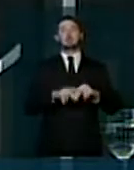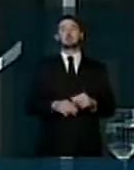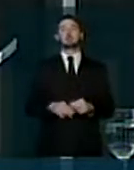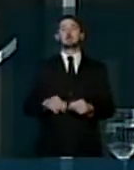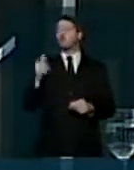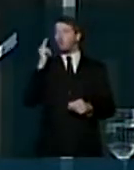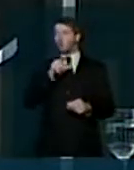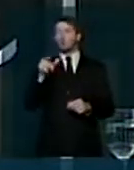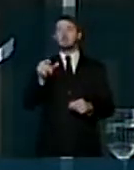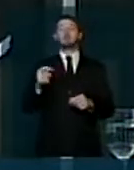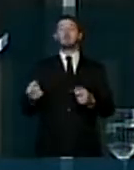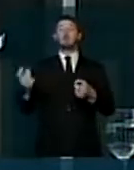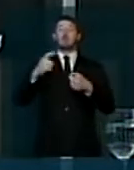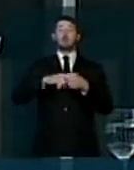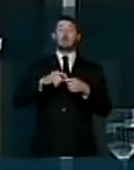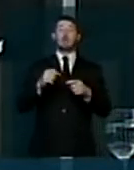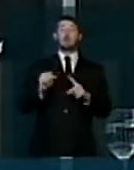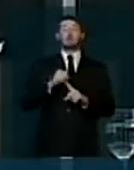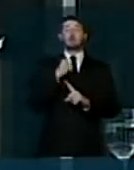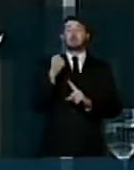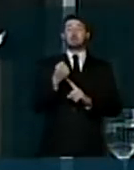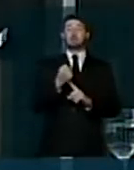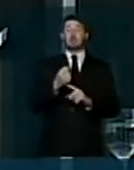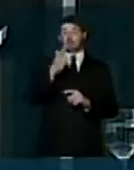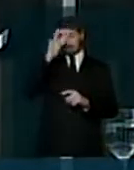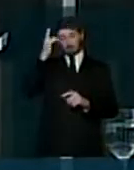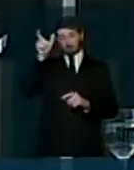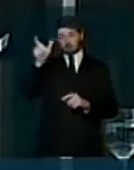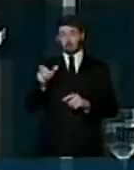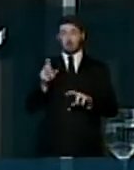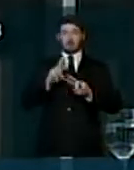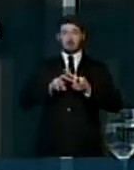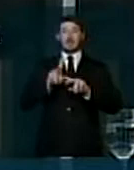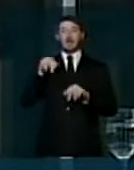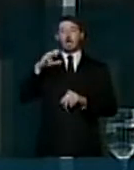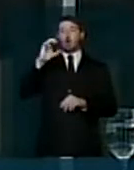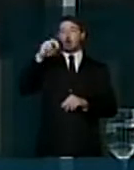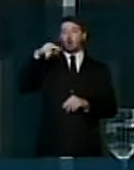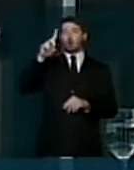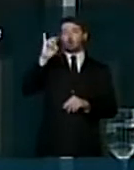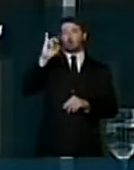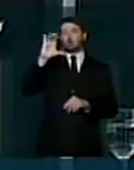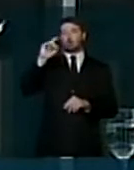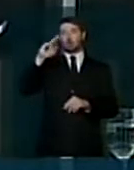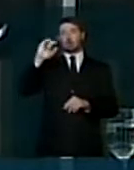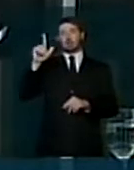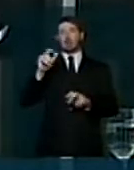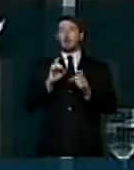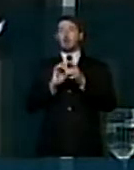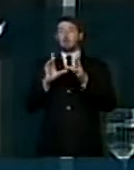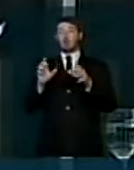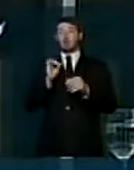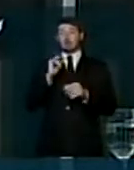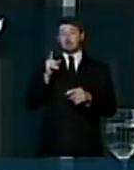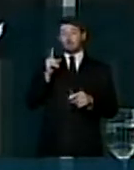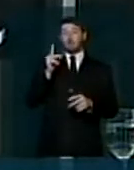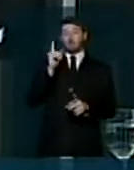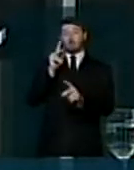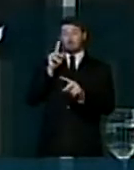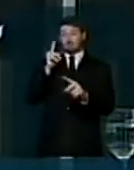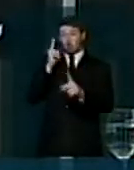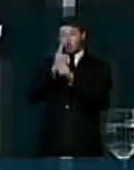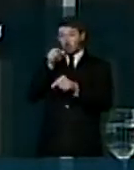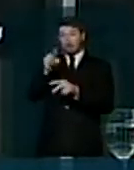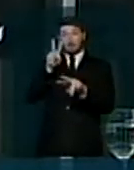para a ressocialização do preso, foi a liberdade condicional do condenado que for preso em flagrante